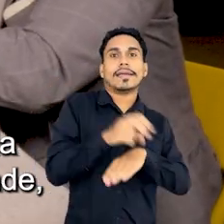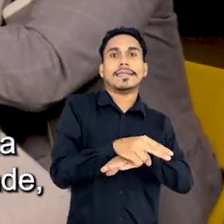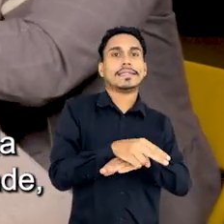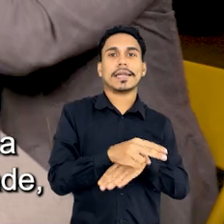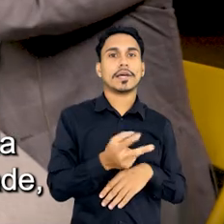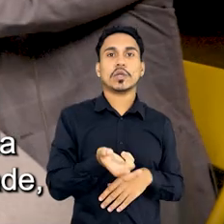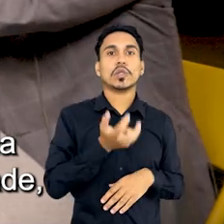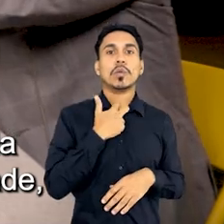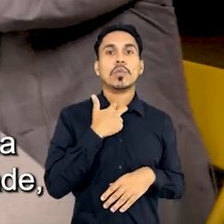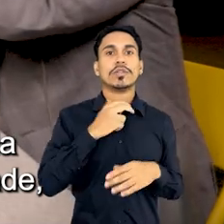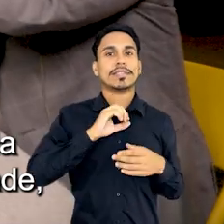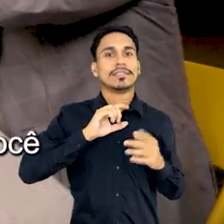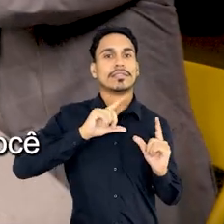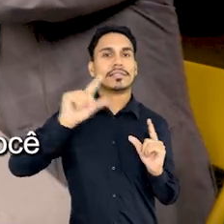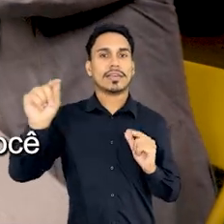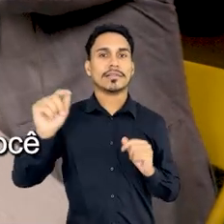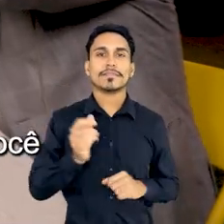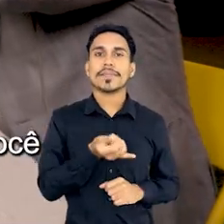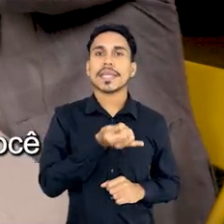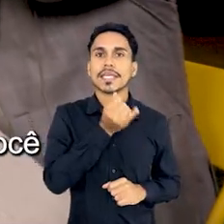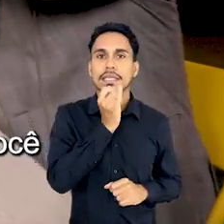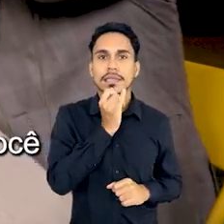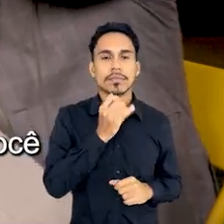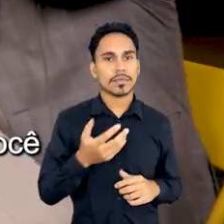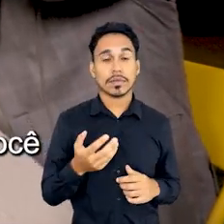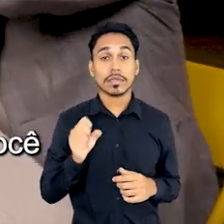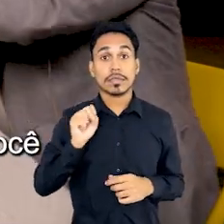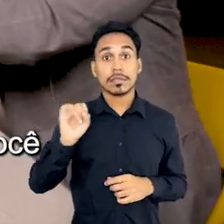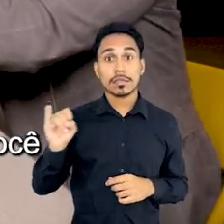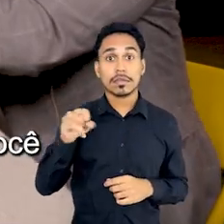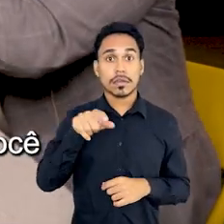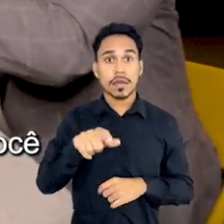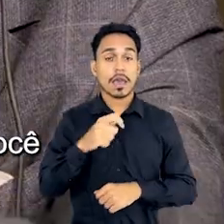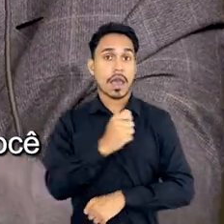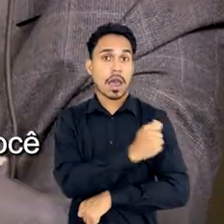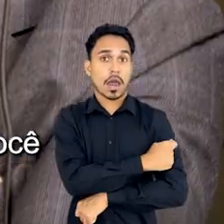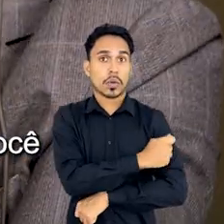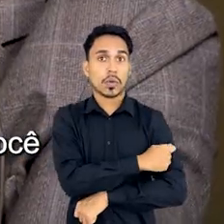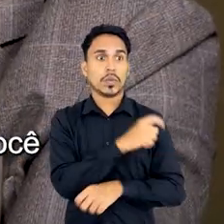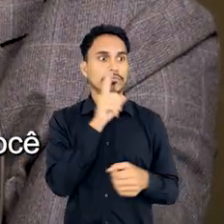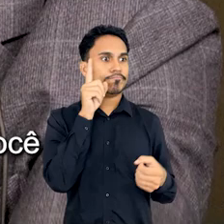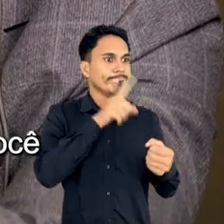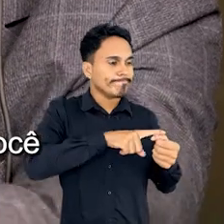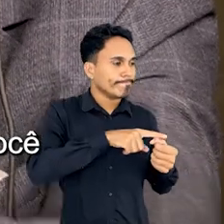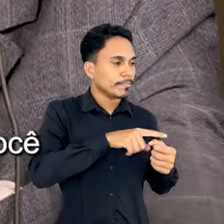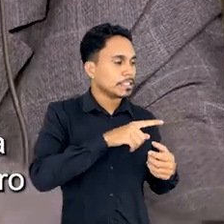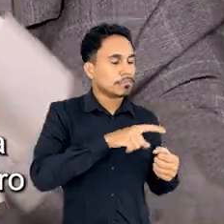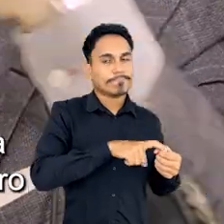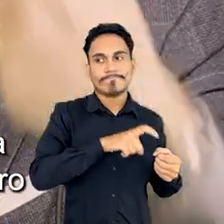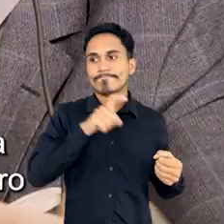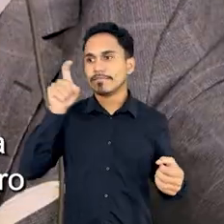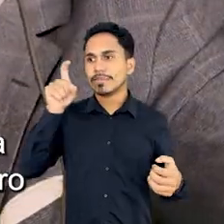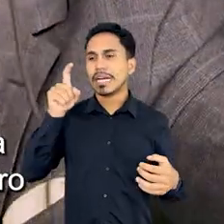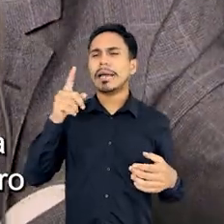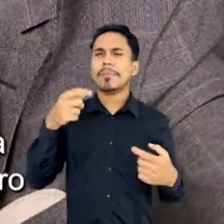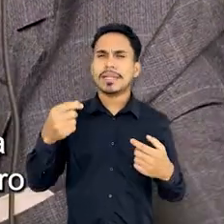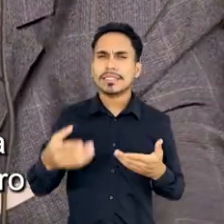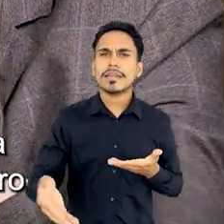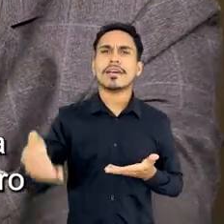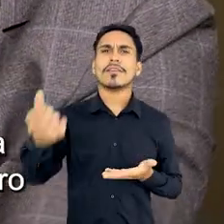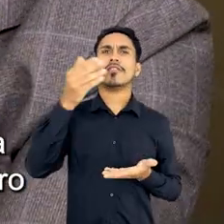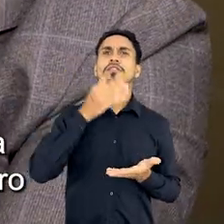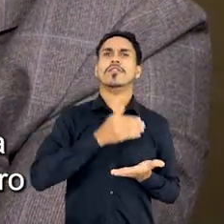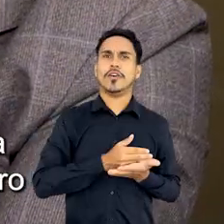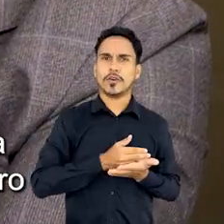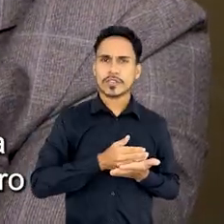saídas porque se ele evade por exemplo depois de um certificado como você disse parcial ele para voltar ele vai ter que voltar do início para tentar achar